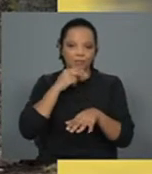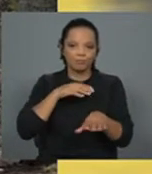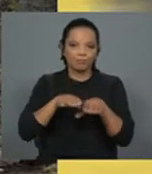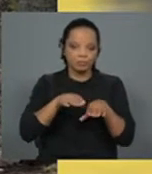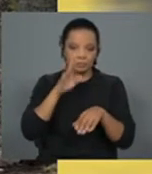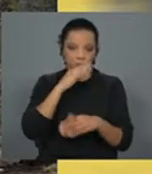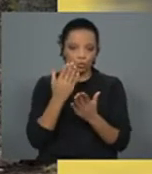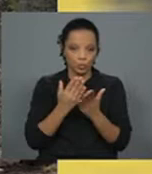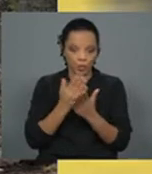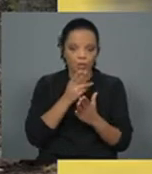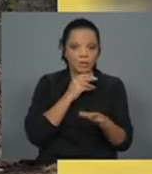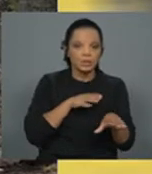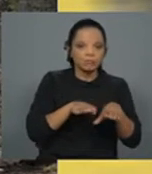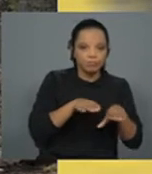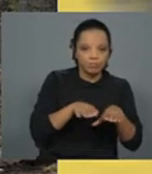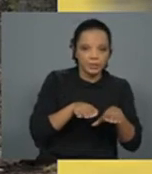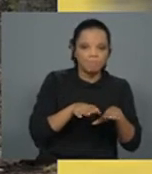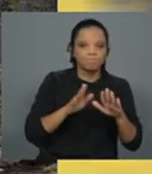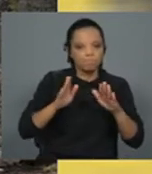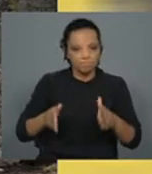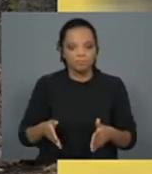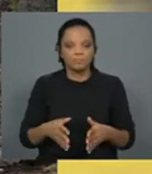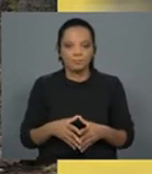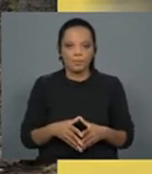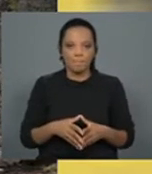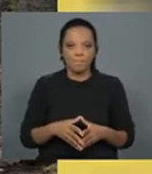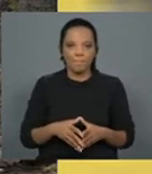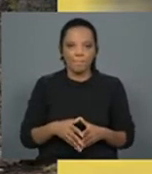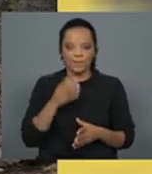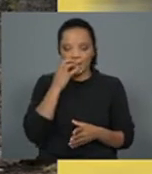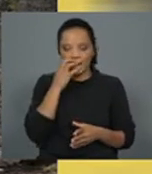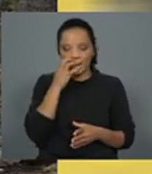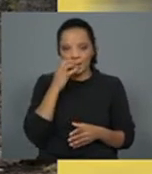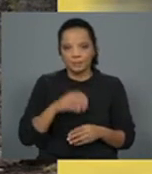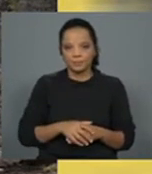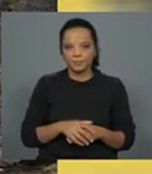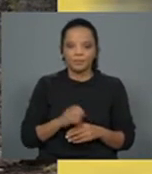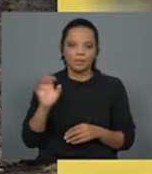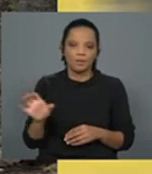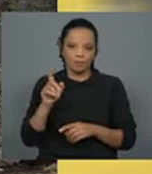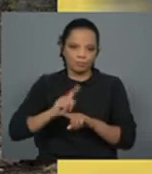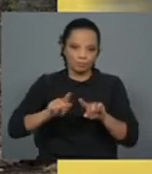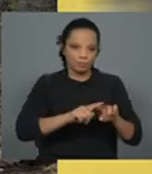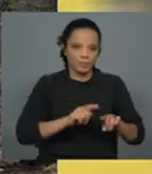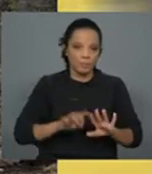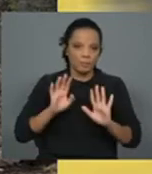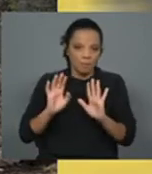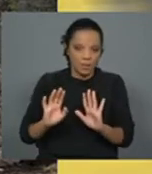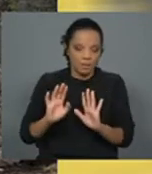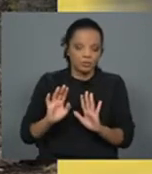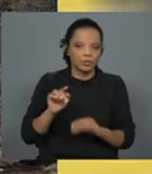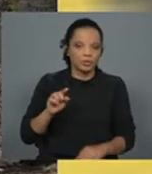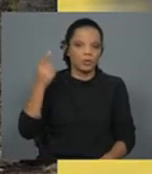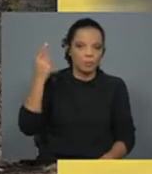estudar os sismos, é preciso, portanto, há várias abordagens possíveis, mas a abordagem que implica